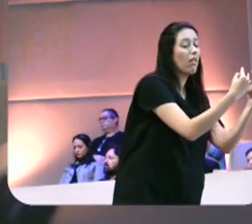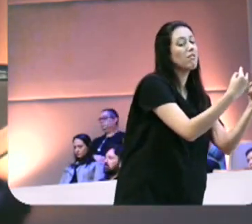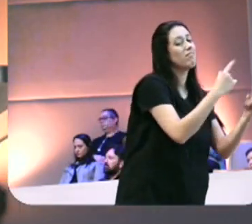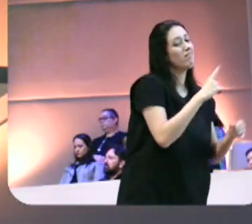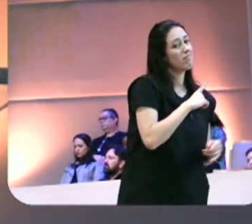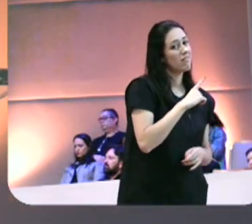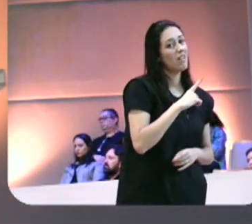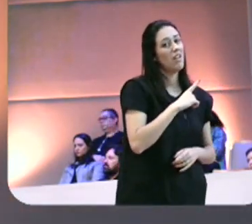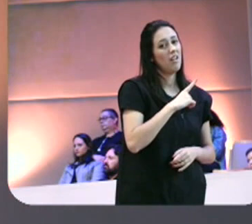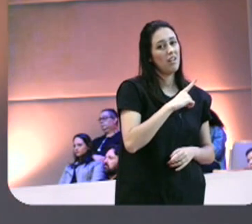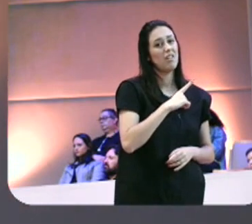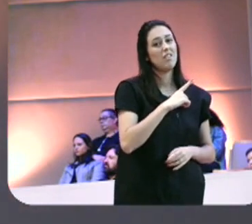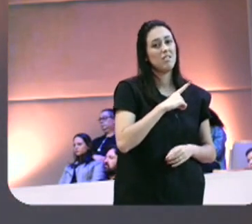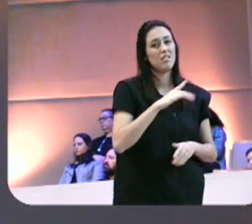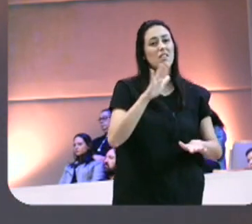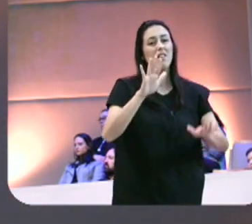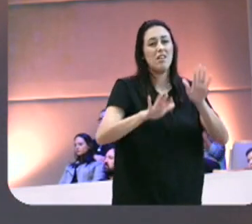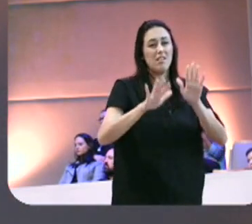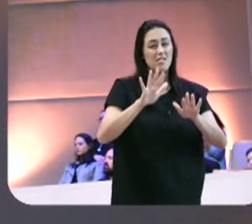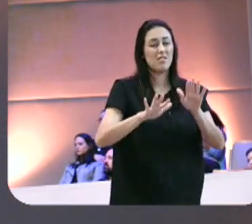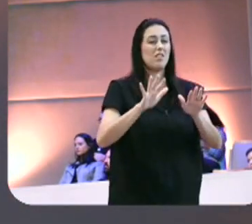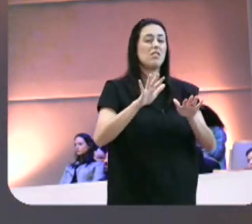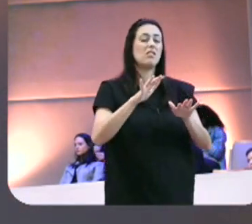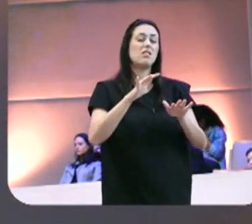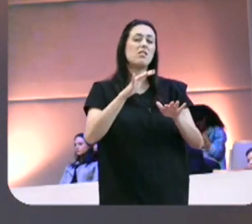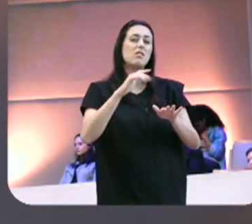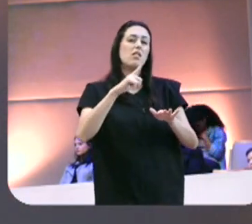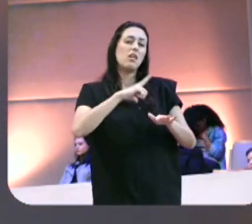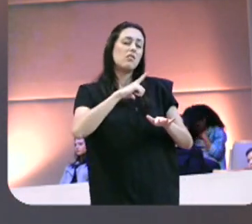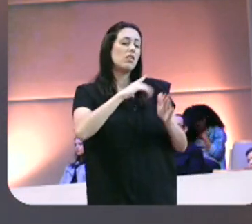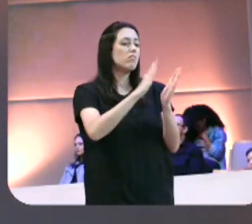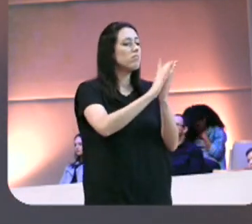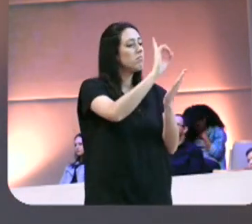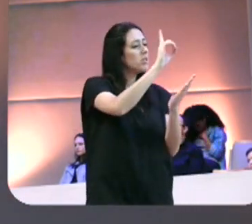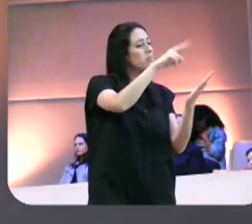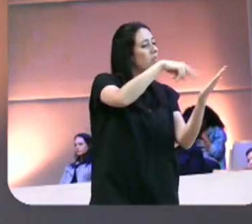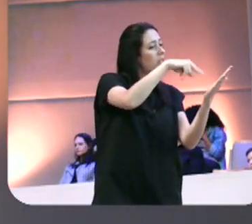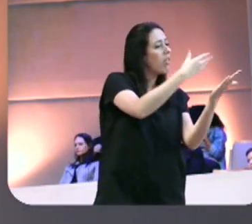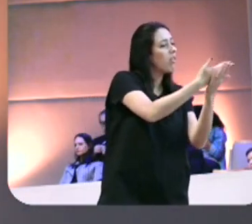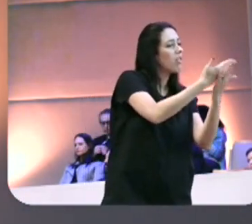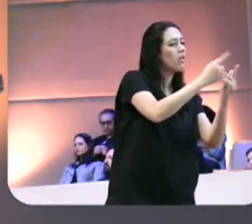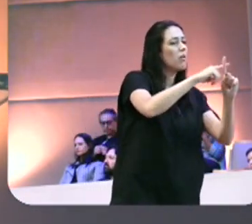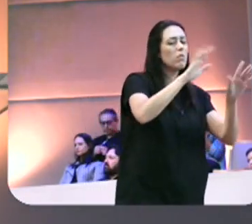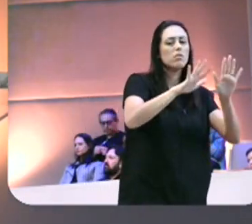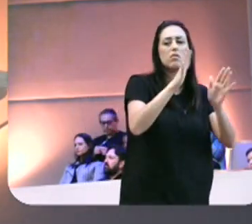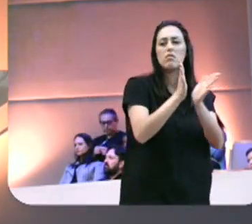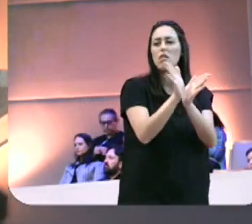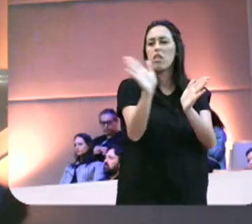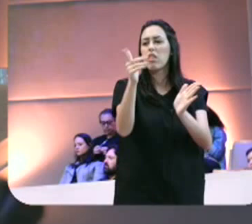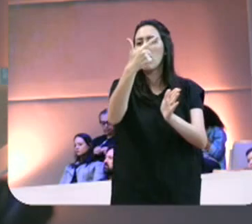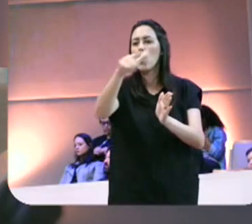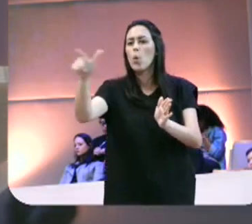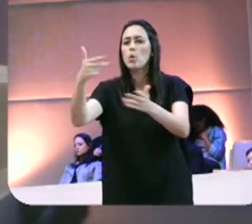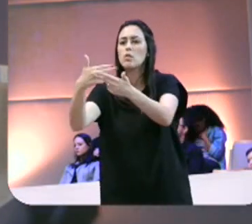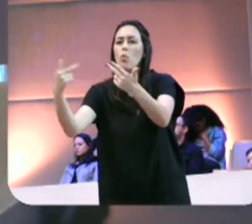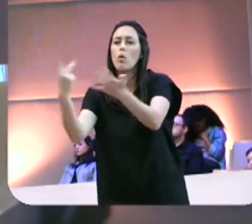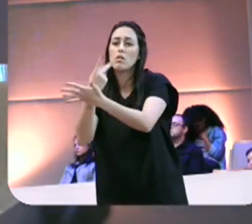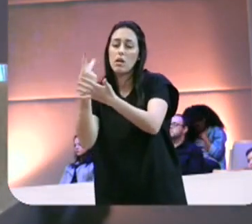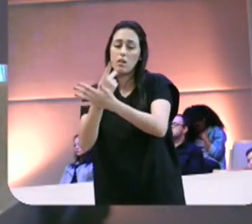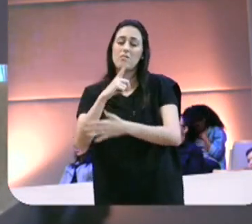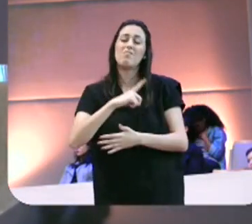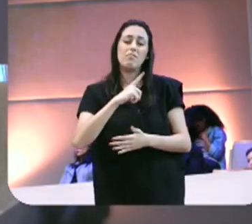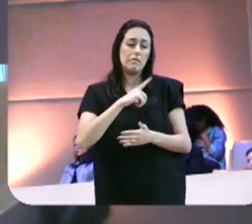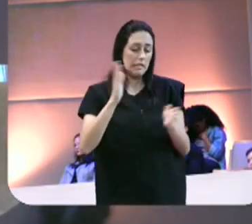Evangelho, pode ouvir pessoas falando da Bíblia, mas falando aquilo que você quer ouvir, não aquilo que você precisa ouvir.